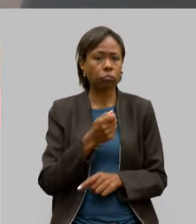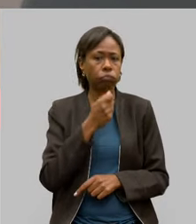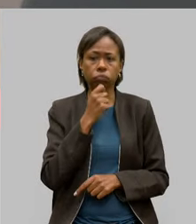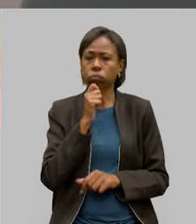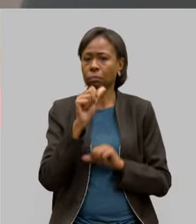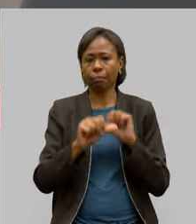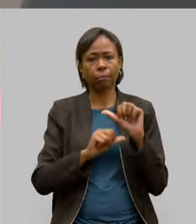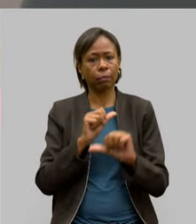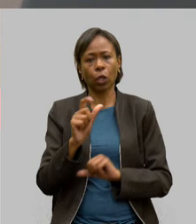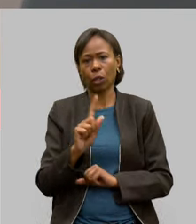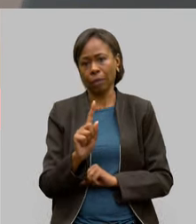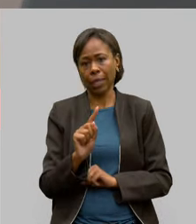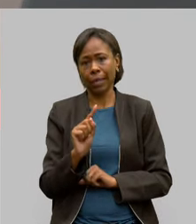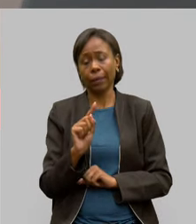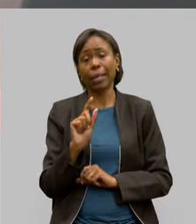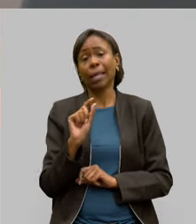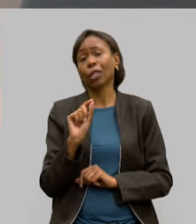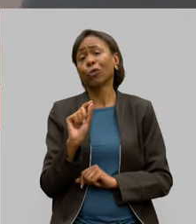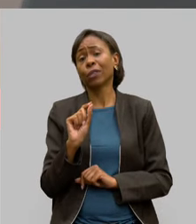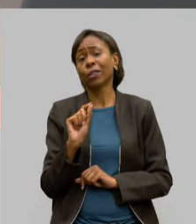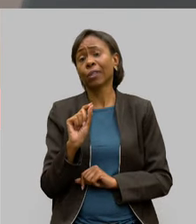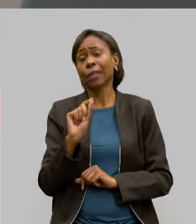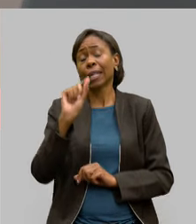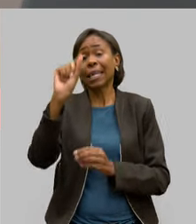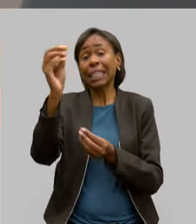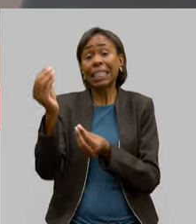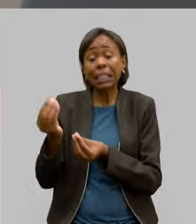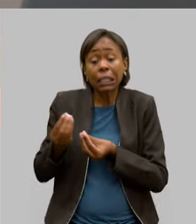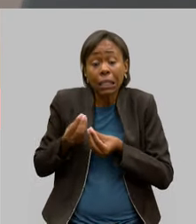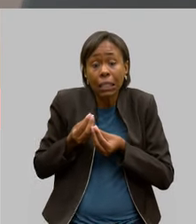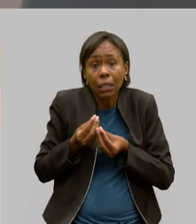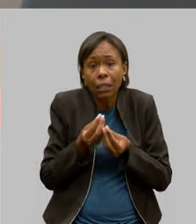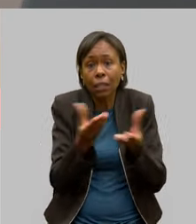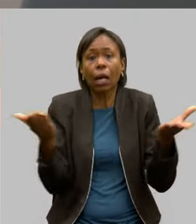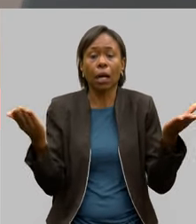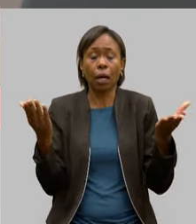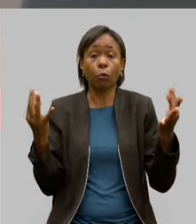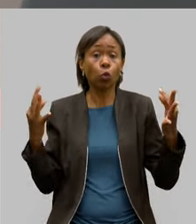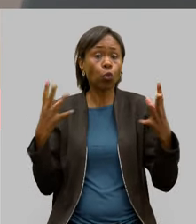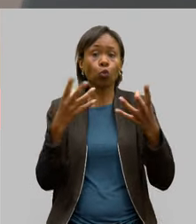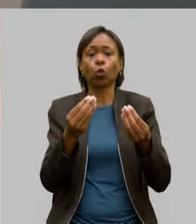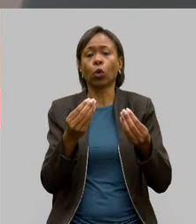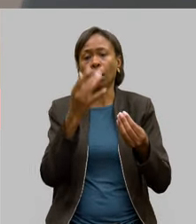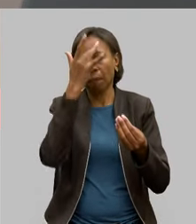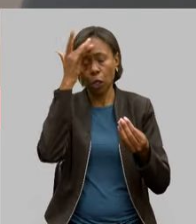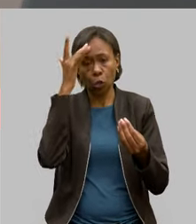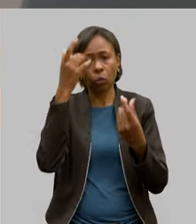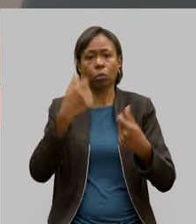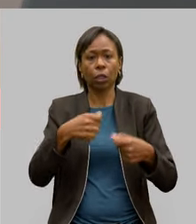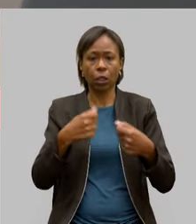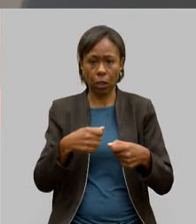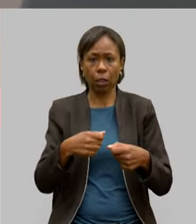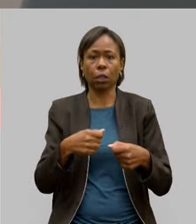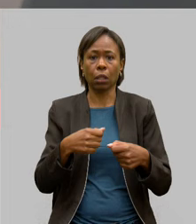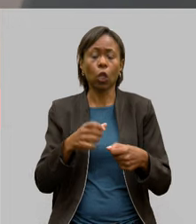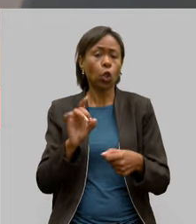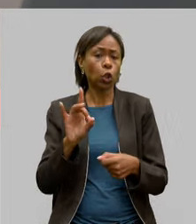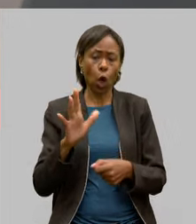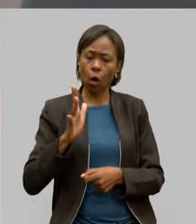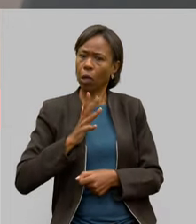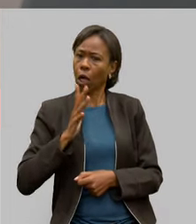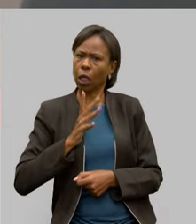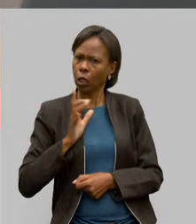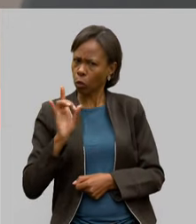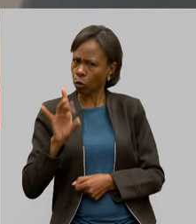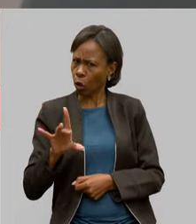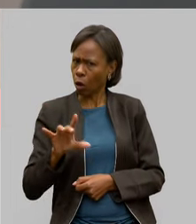que é fornecer de maneira plena e ampla para todos que precisam não só para aquelas pessoas têm condição de pagar por um tratamento com